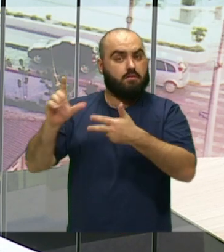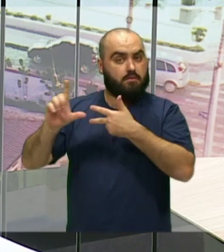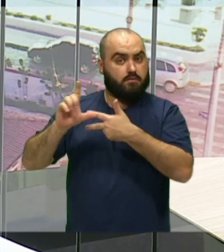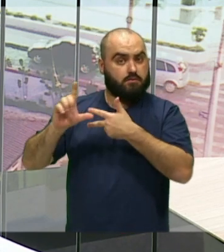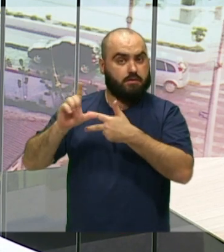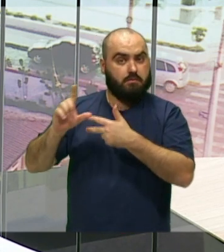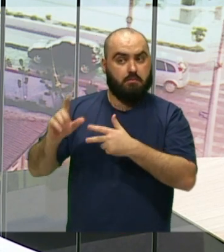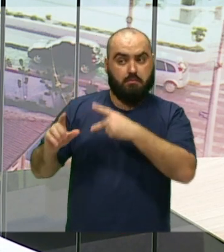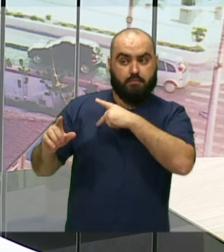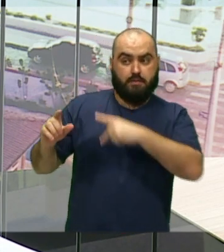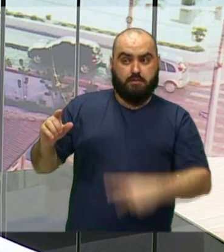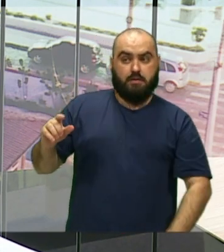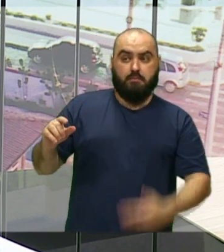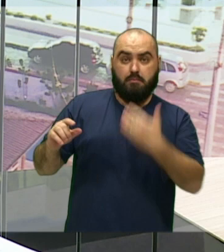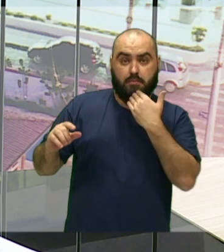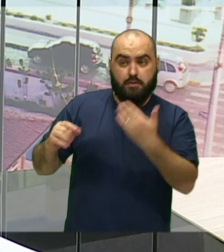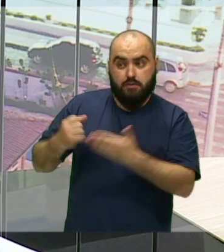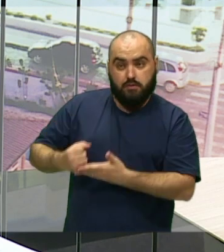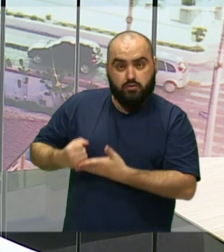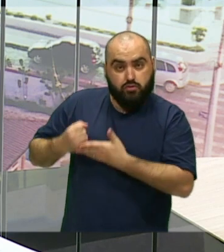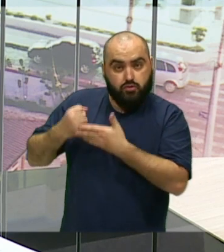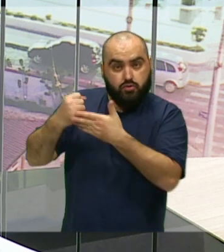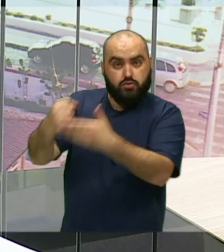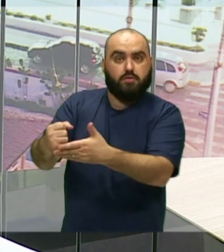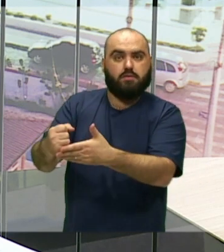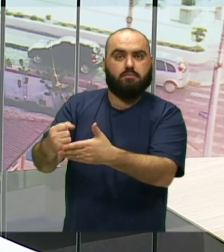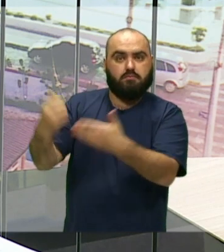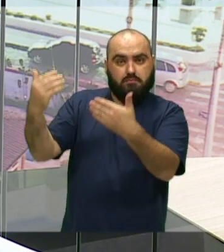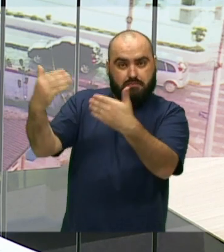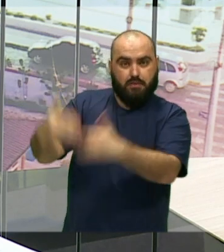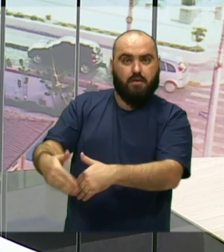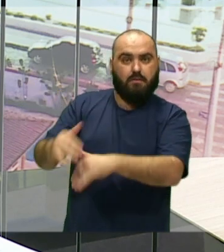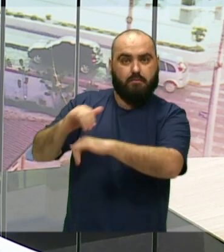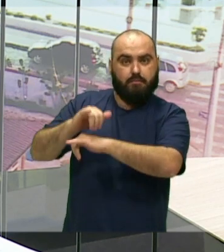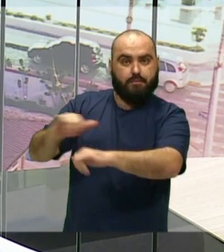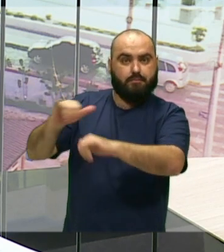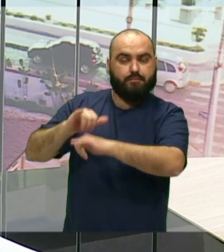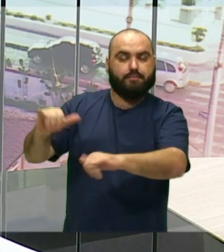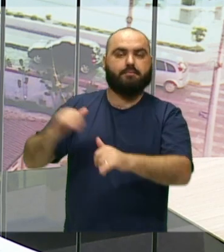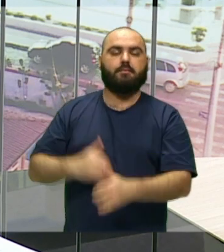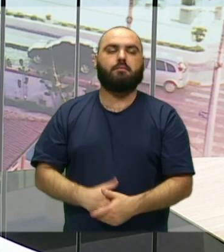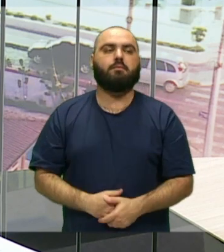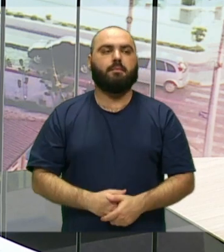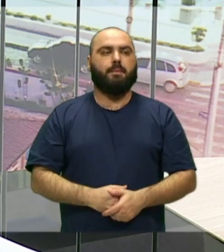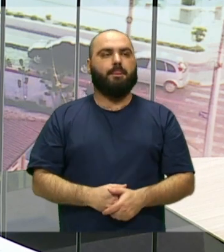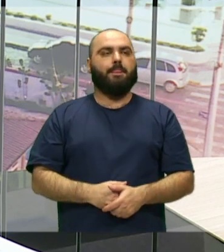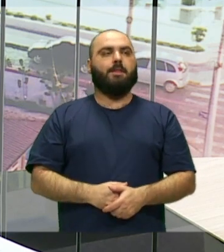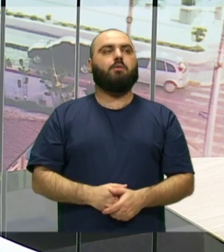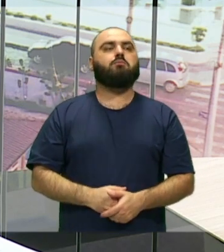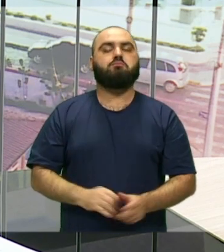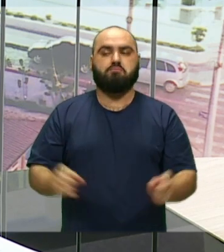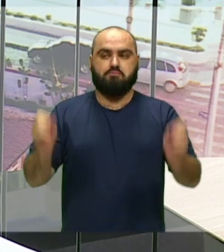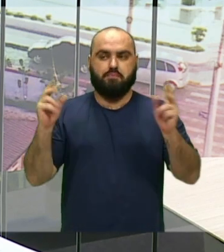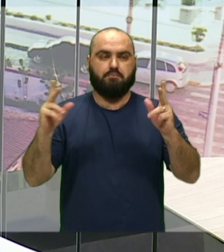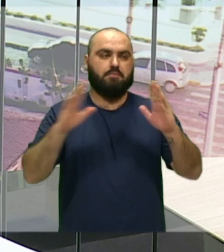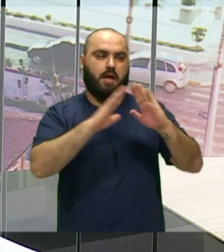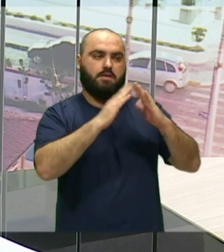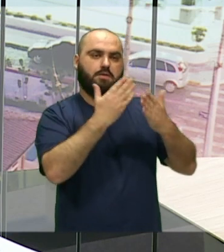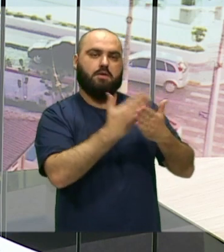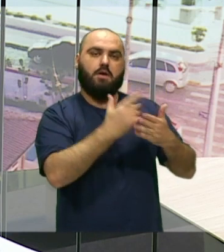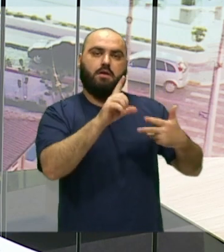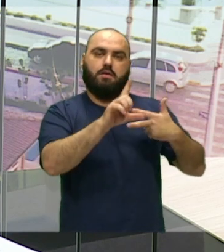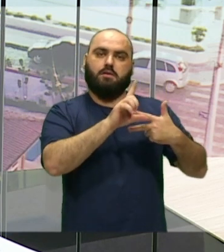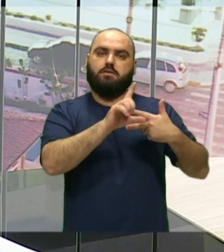na na realização desse concurso então a escola do Legislativo eh entrou como parceira